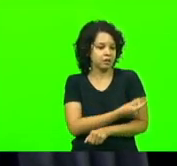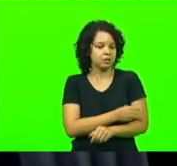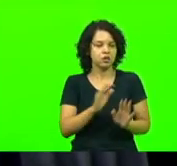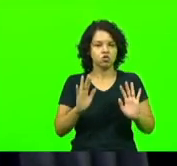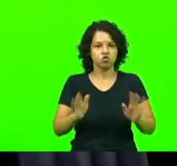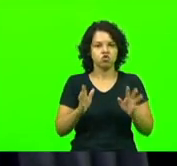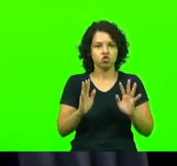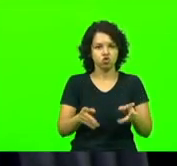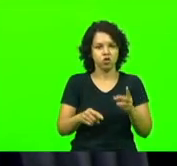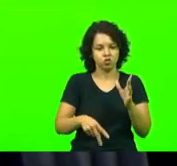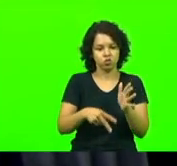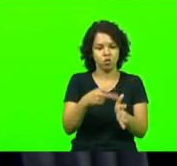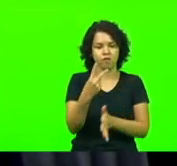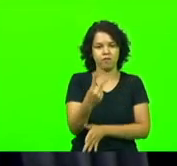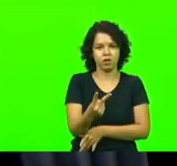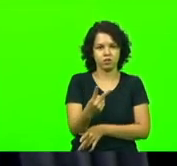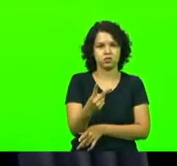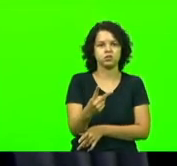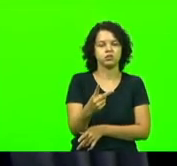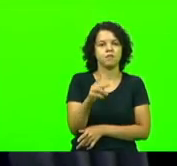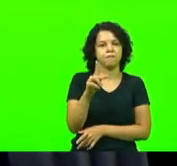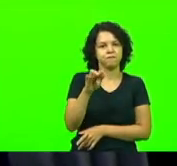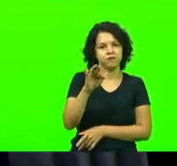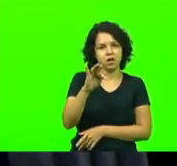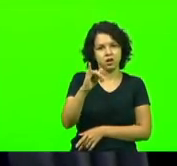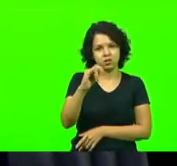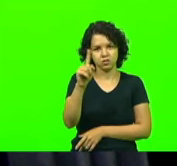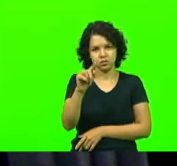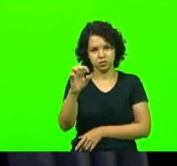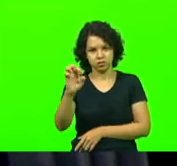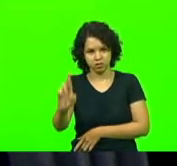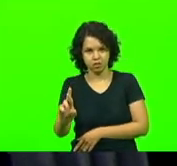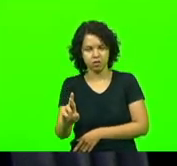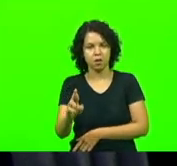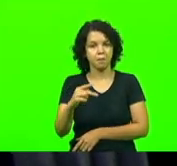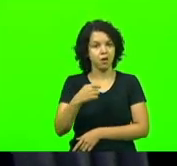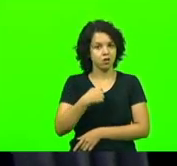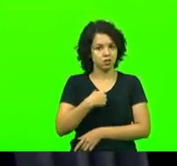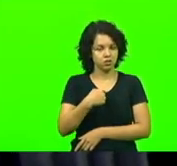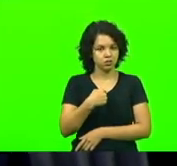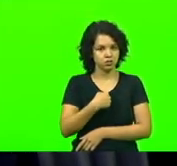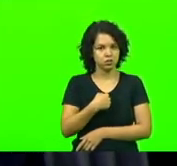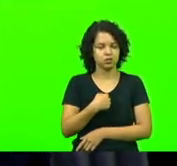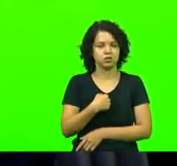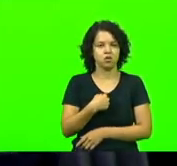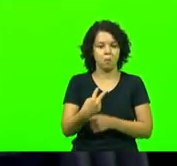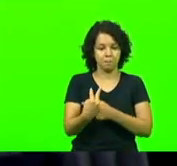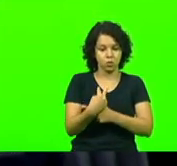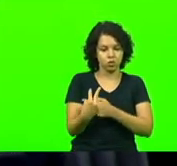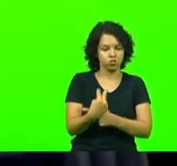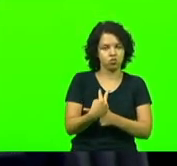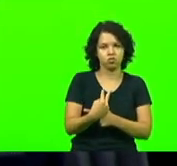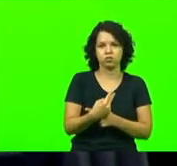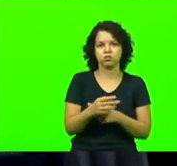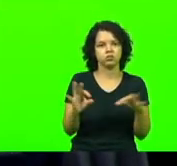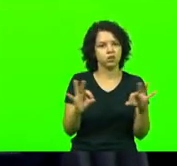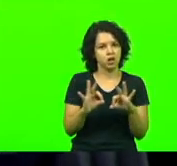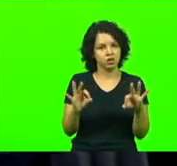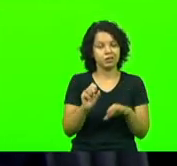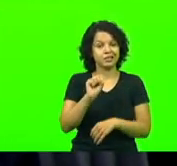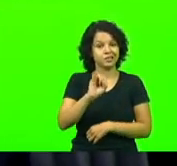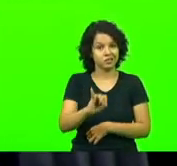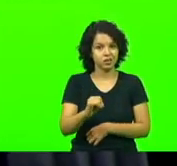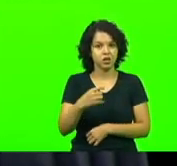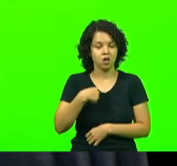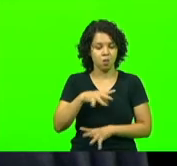duas vezes da Pfizer, mas eu não estou imunizado e também, se eu pegar Covid, eu